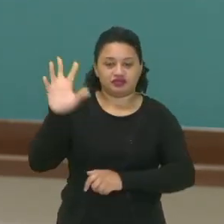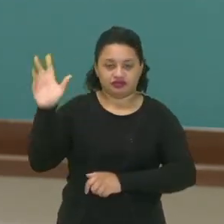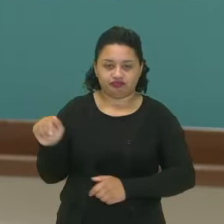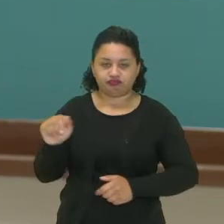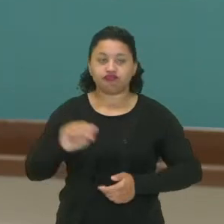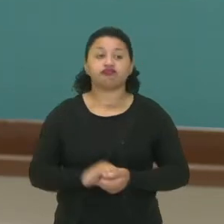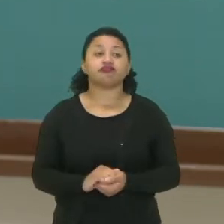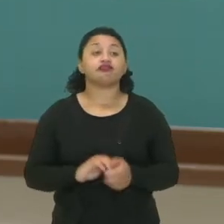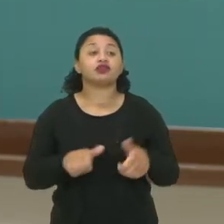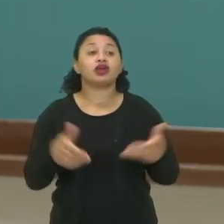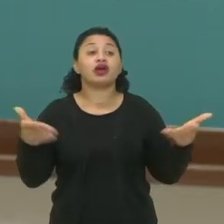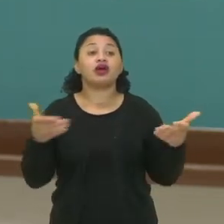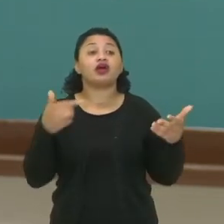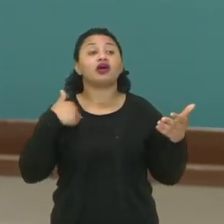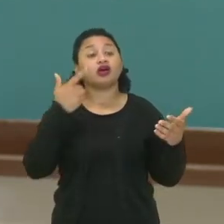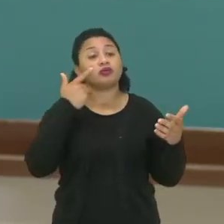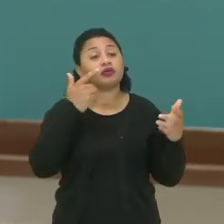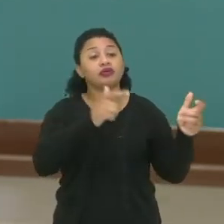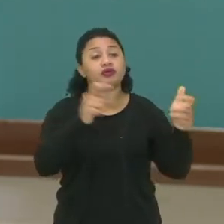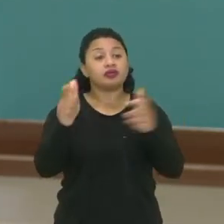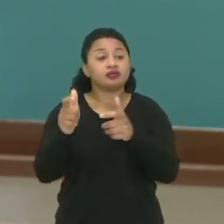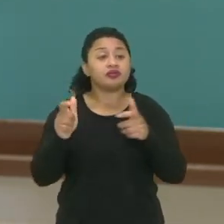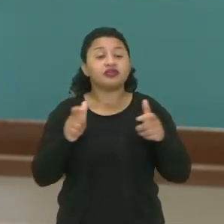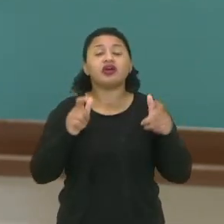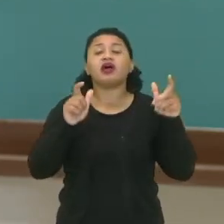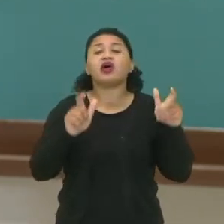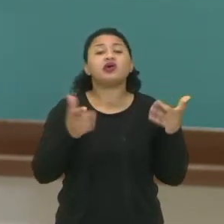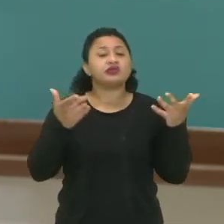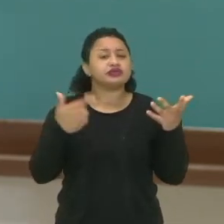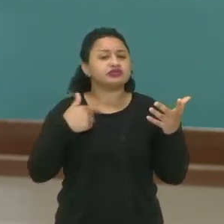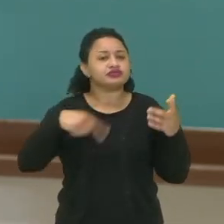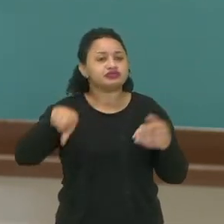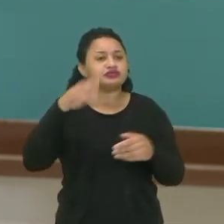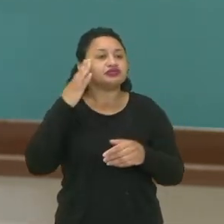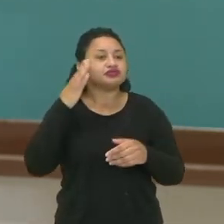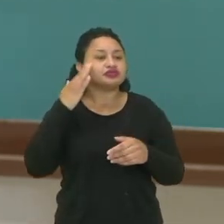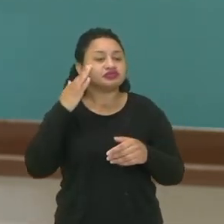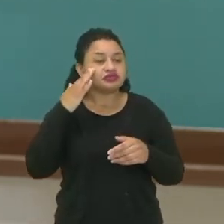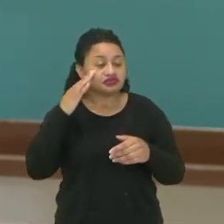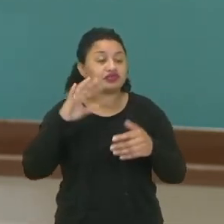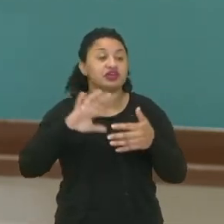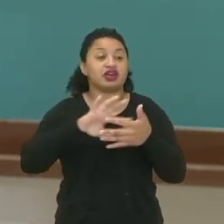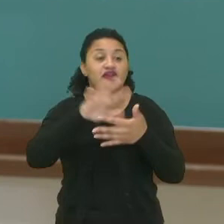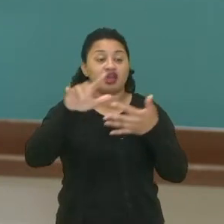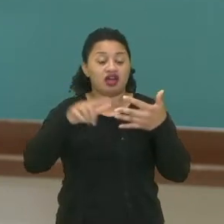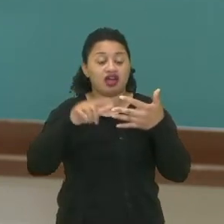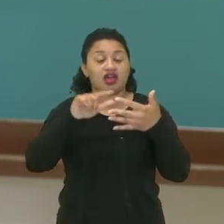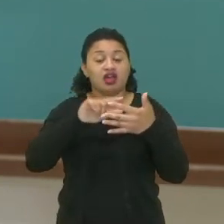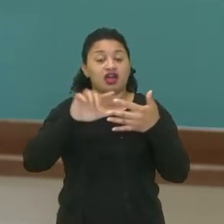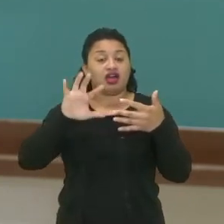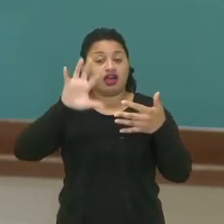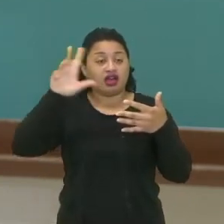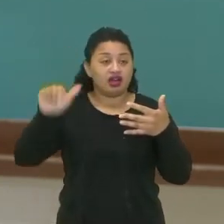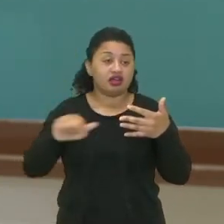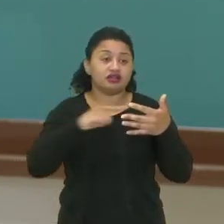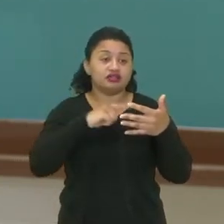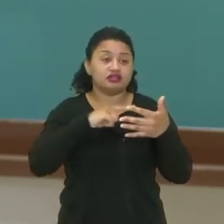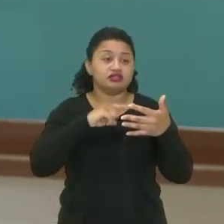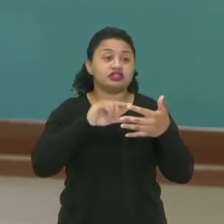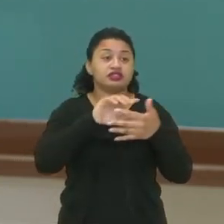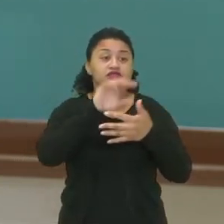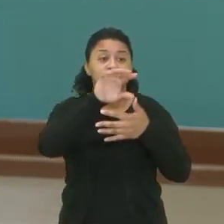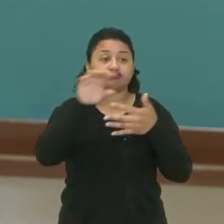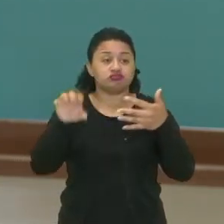vamos agora localizar quanto a hemisférios. Você sabia que a África é o único continente que se encontra em todos os hemisférios do planeta,